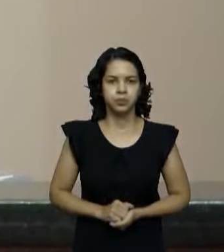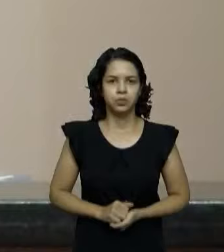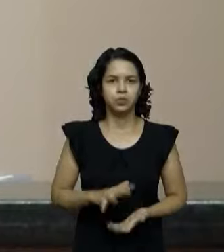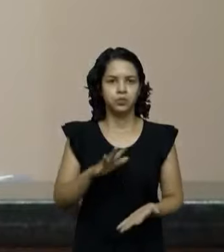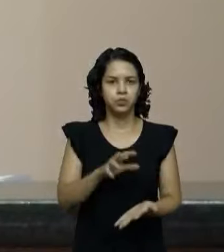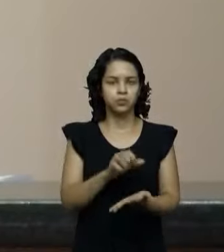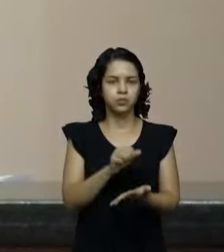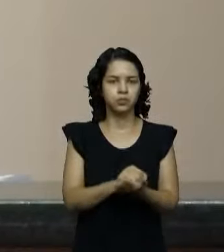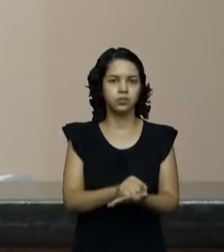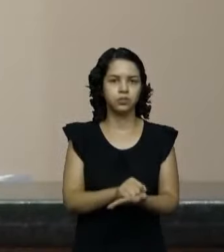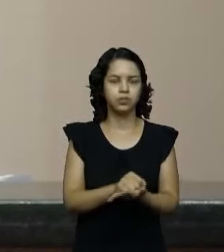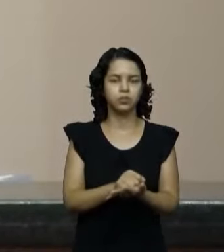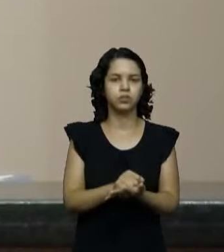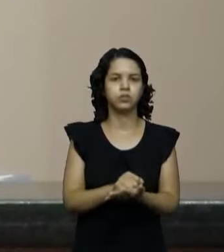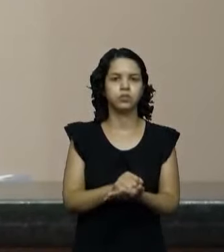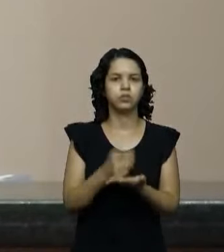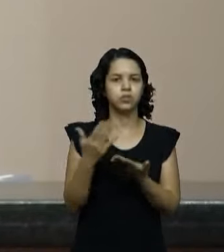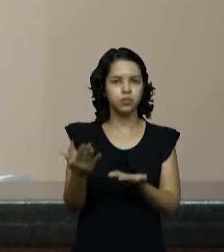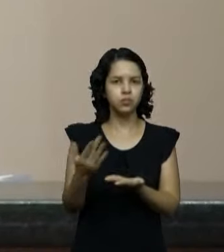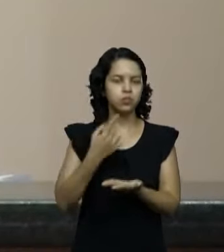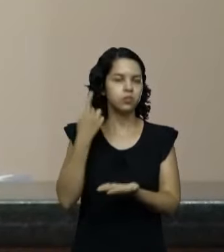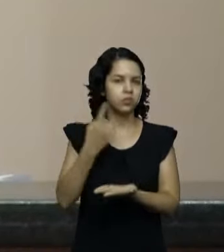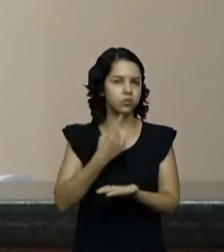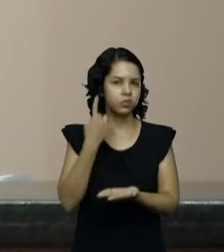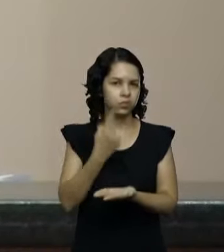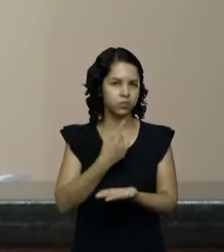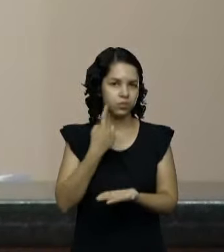Escrito o senhor deputado